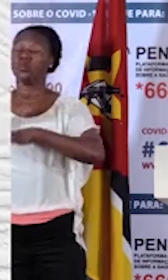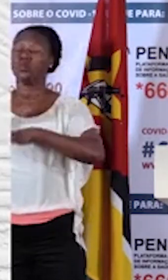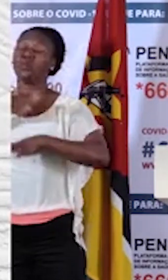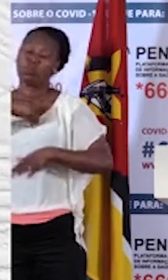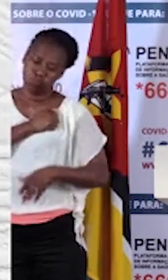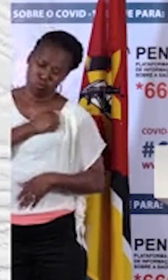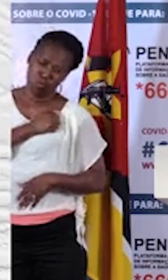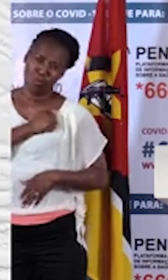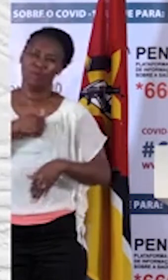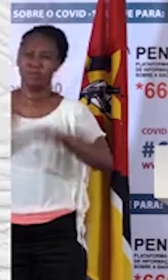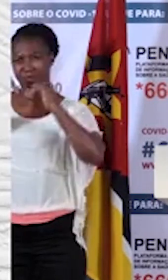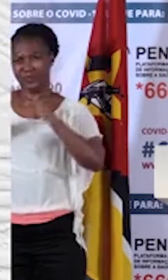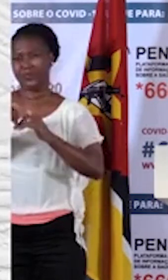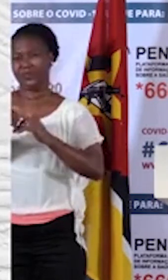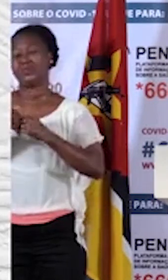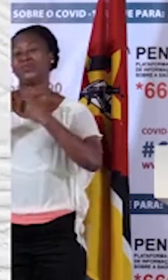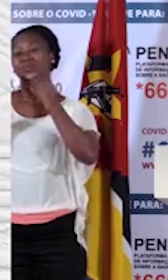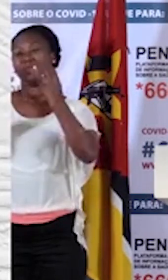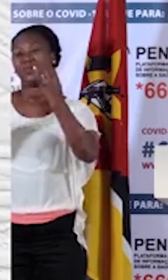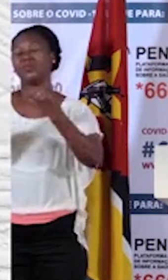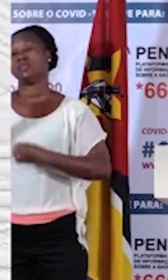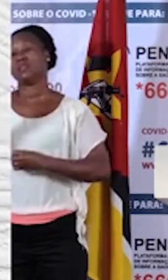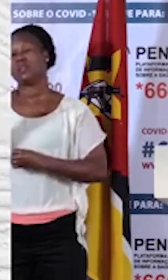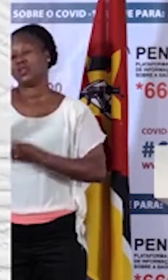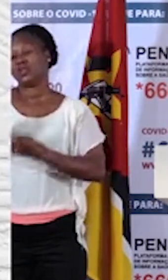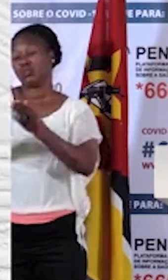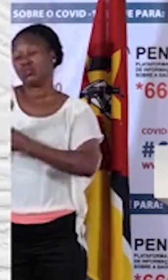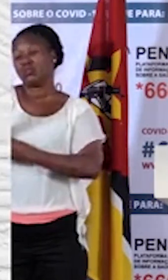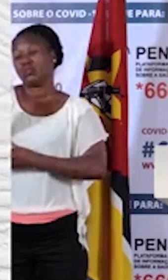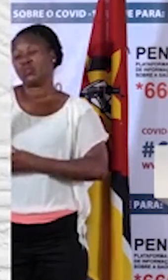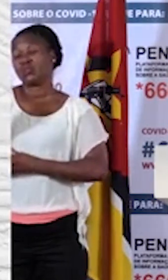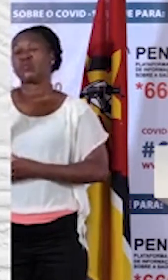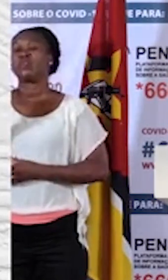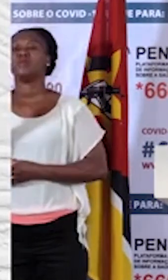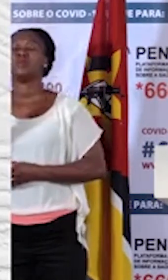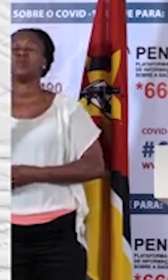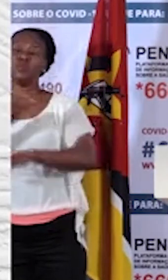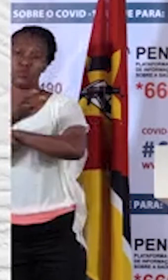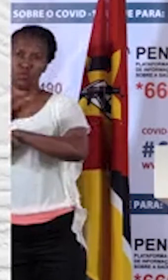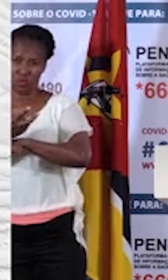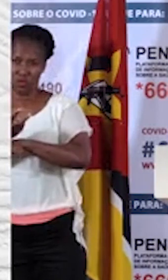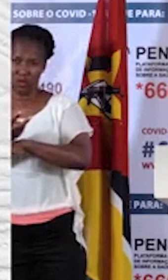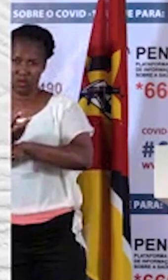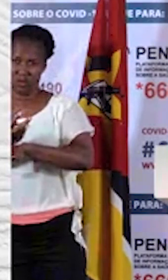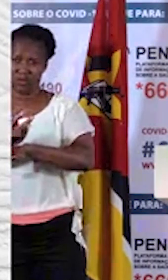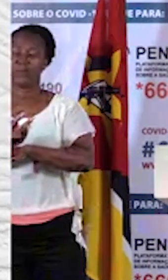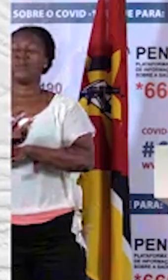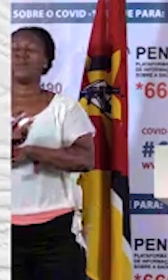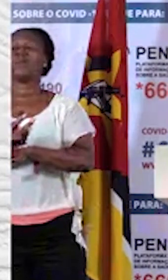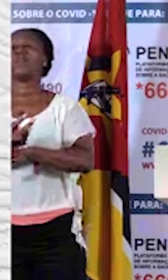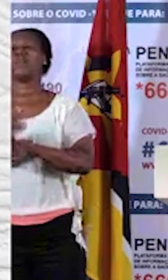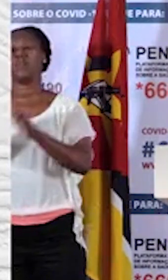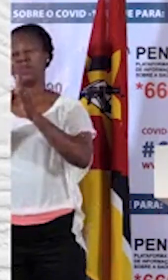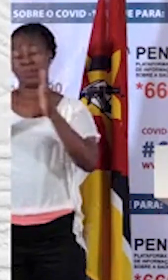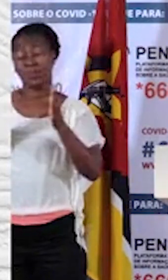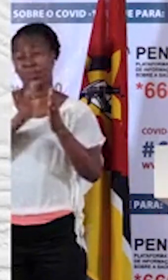quais 63 ocorreram nas últimas 24 horas. No mesmo período, em termos de